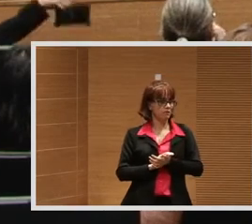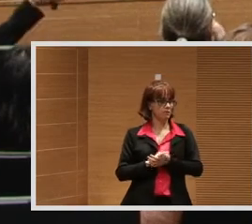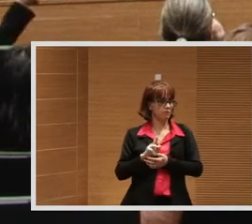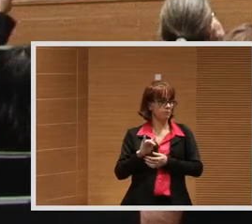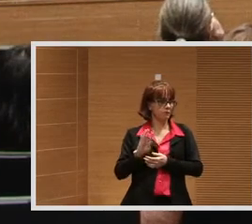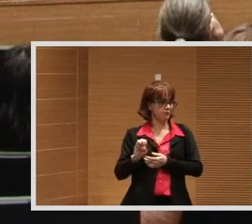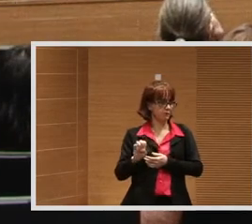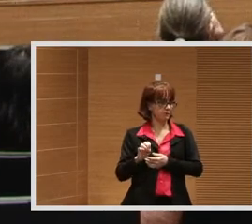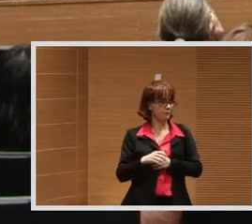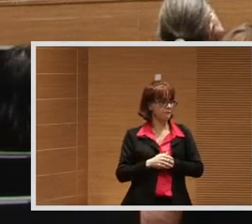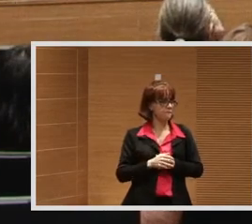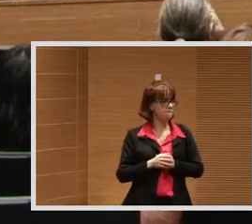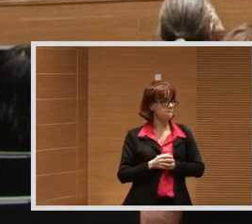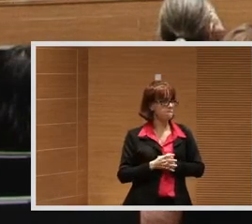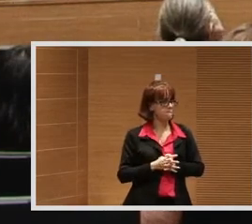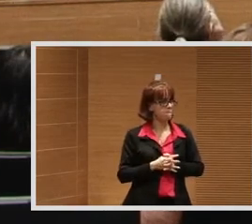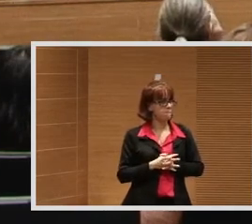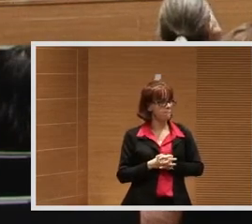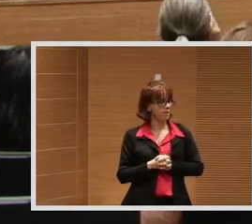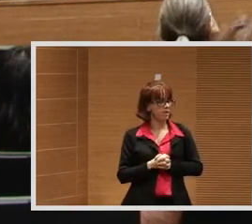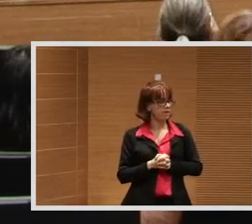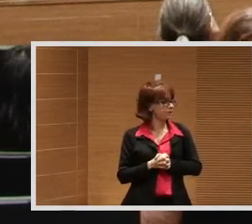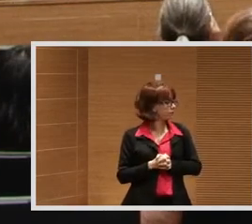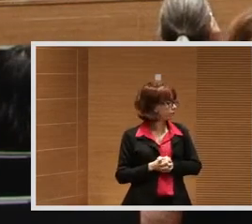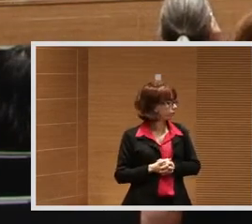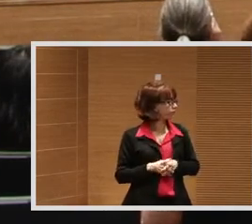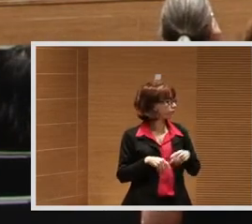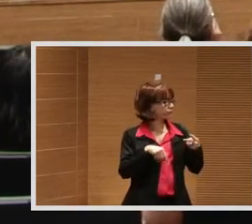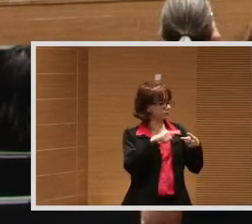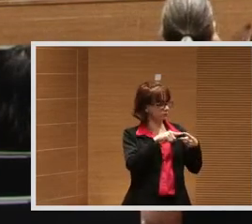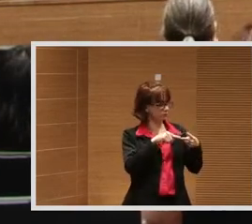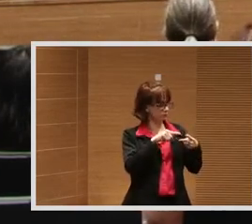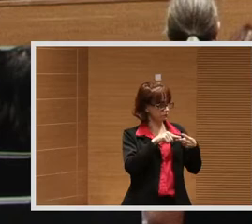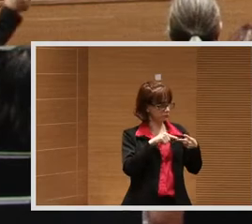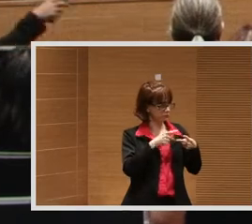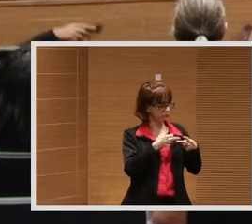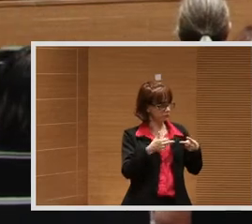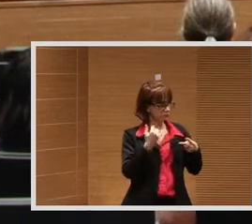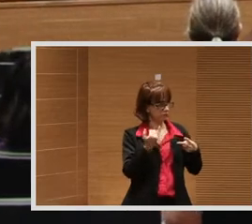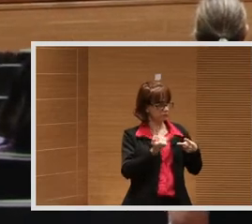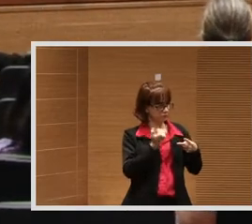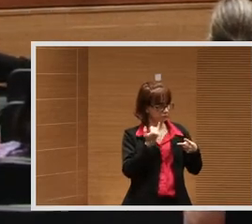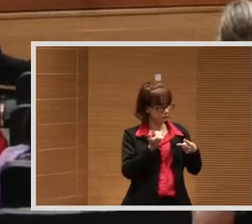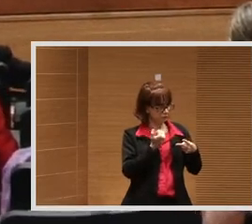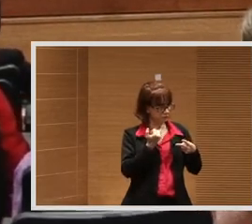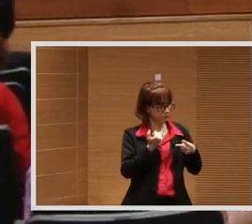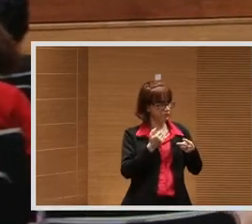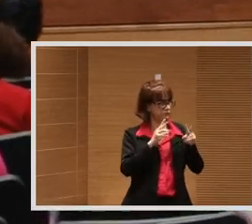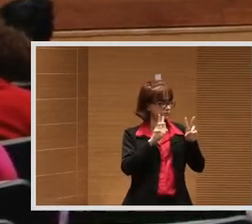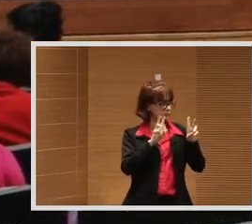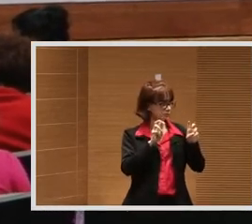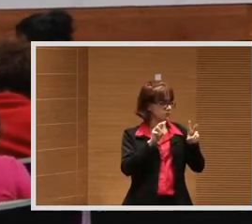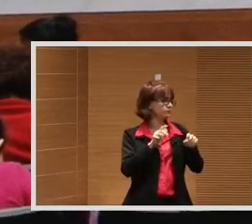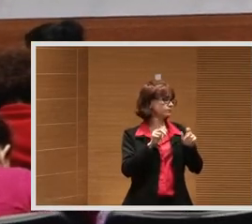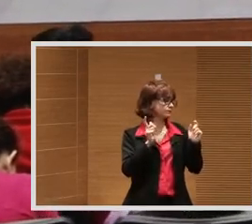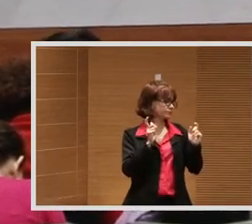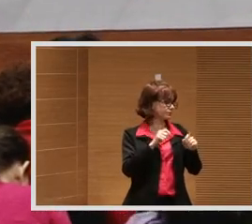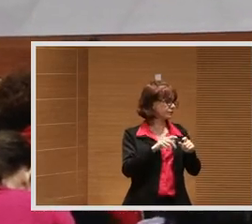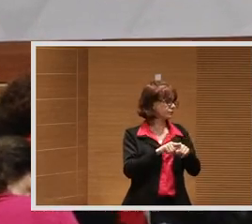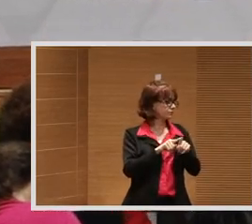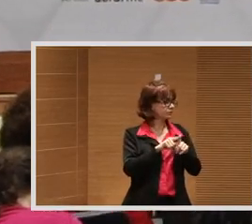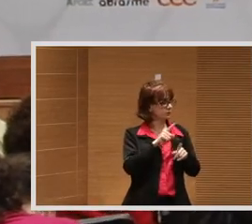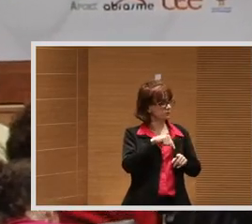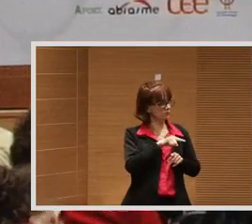Cara, deixa eu... Bom, 2 tópicos bem importantes aí. BPC é um tema também que daria para fazer um seminário aqui.